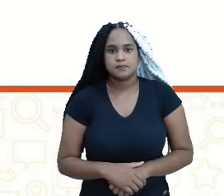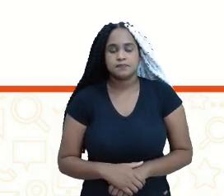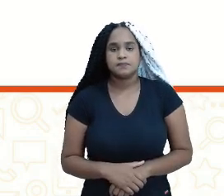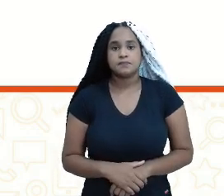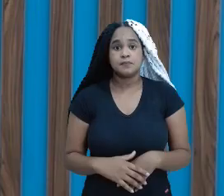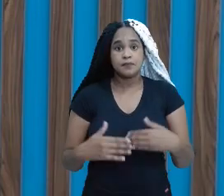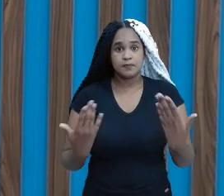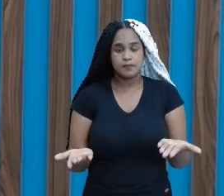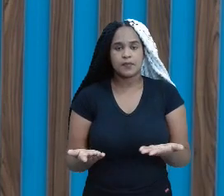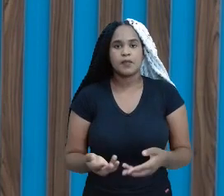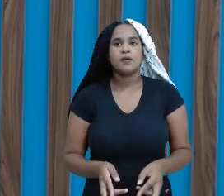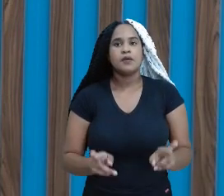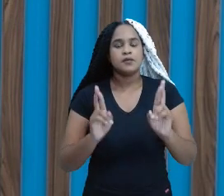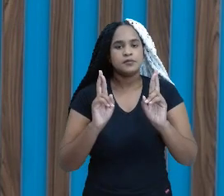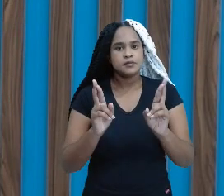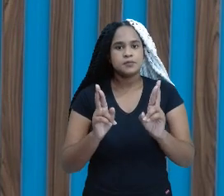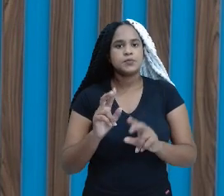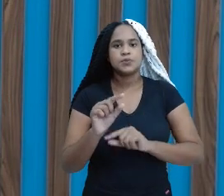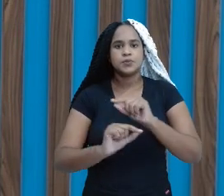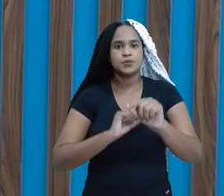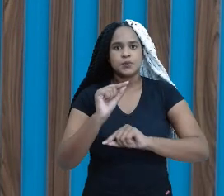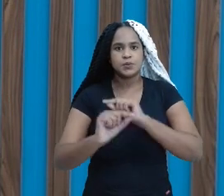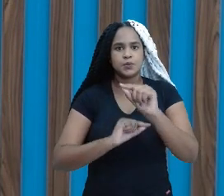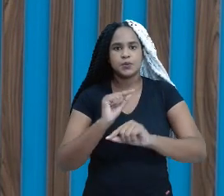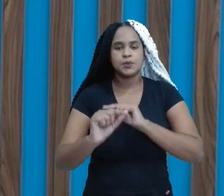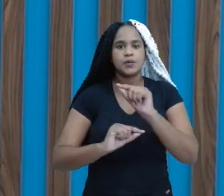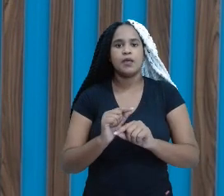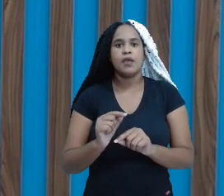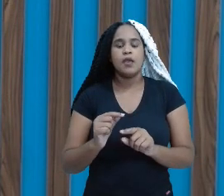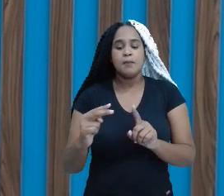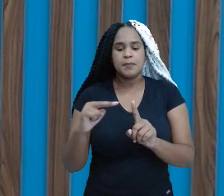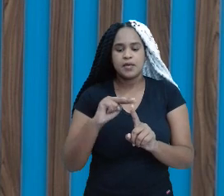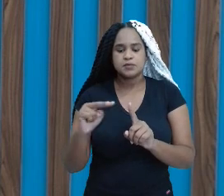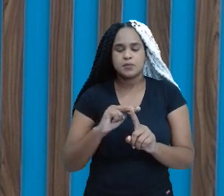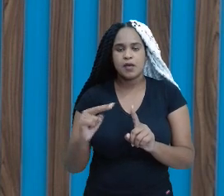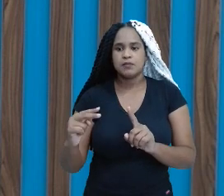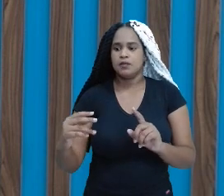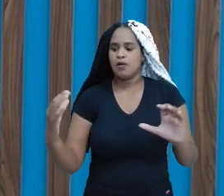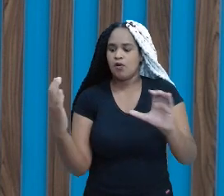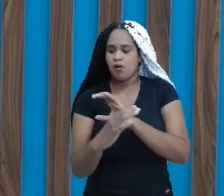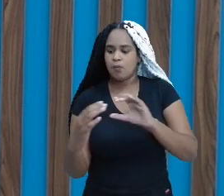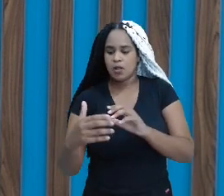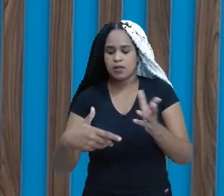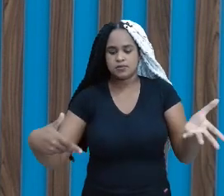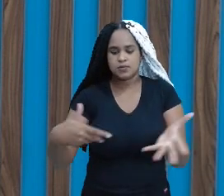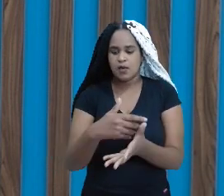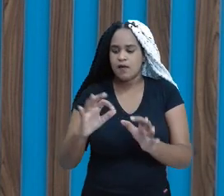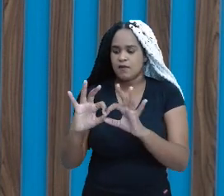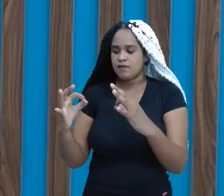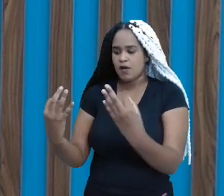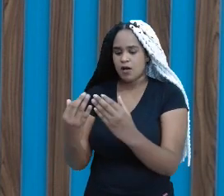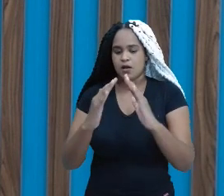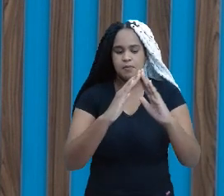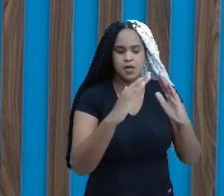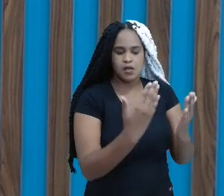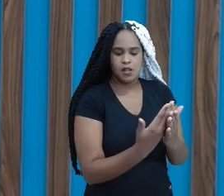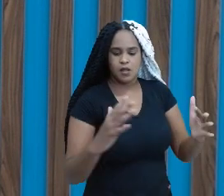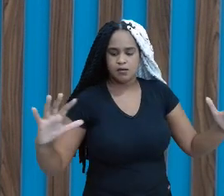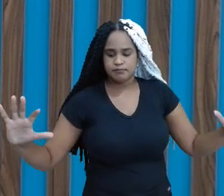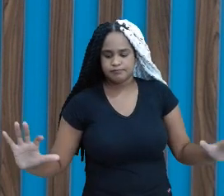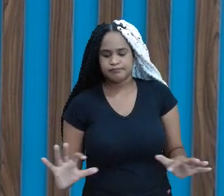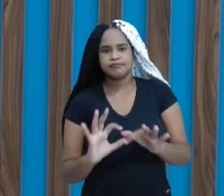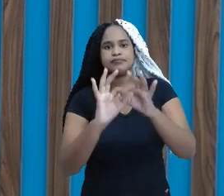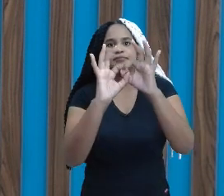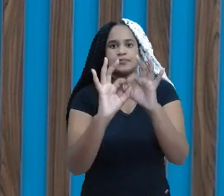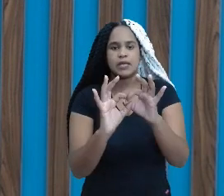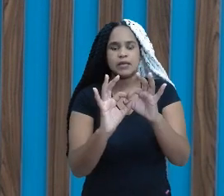Então, espero que esse olhar para essa comunicação, para essa interação entre família e escola,